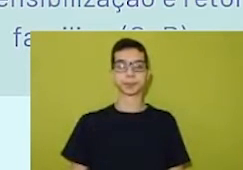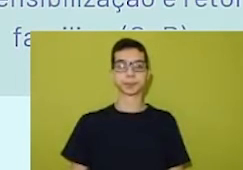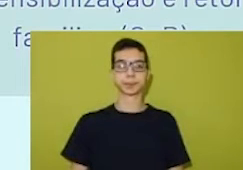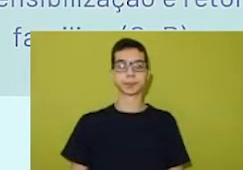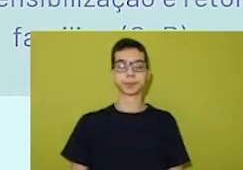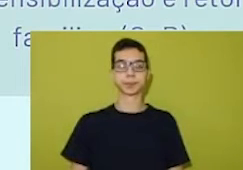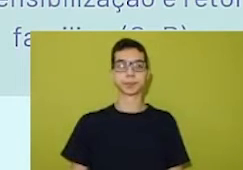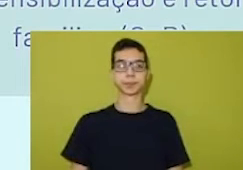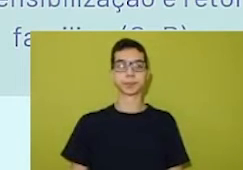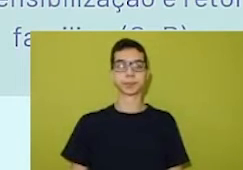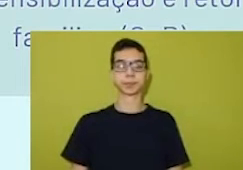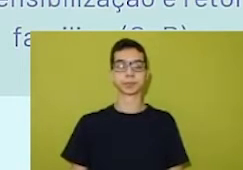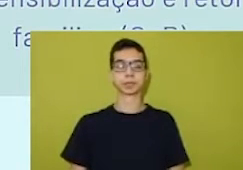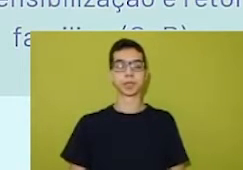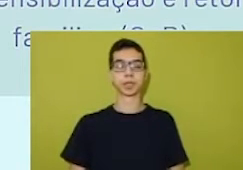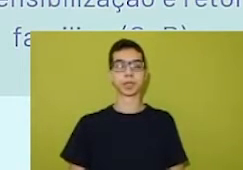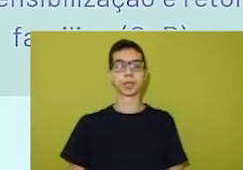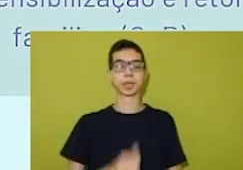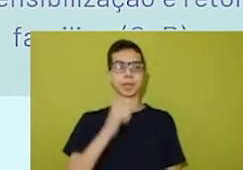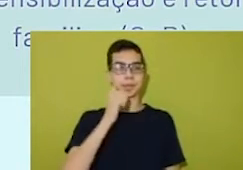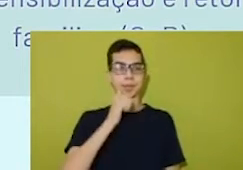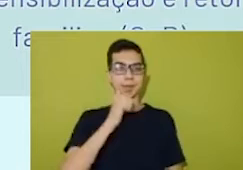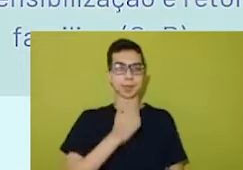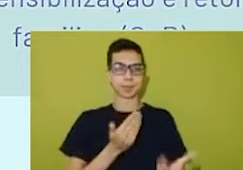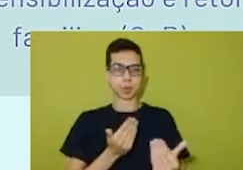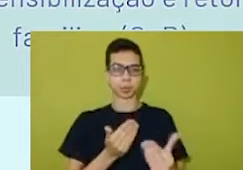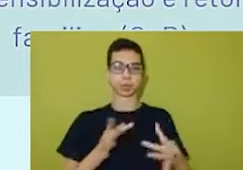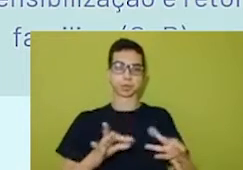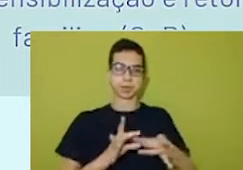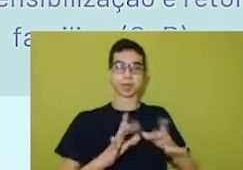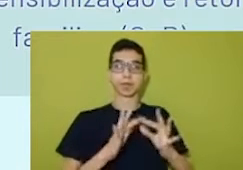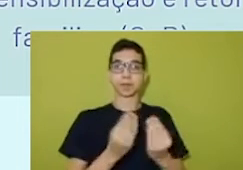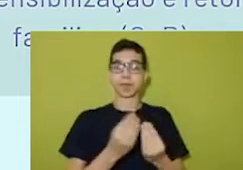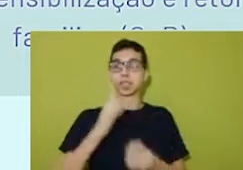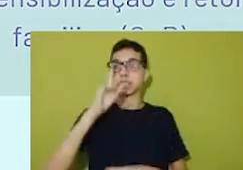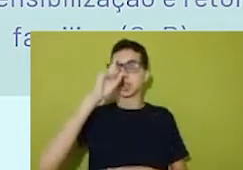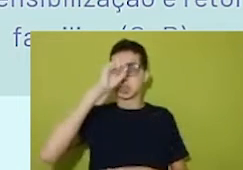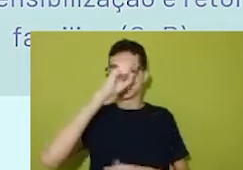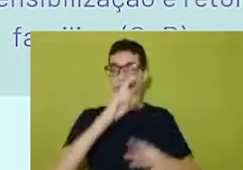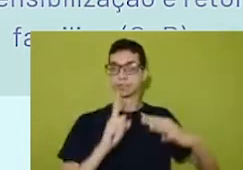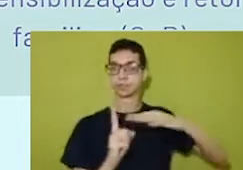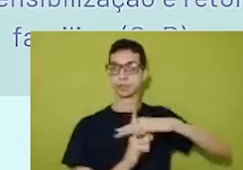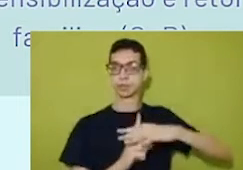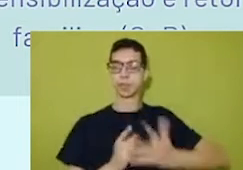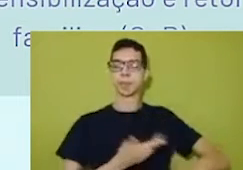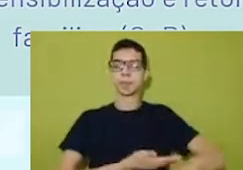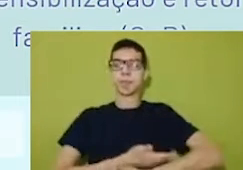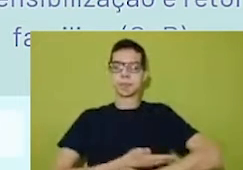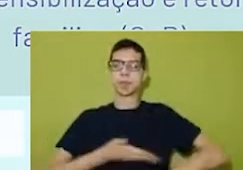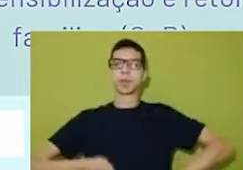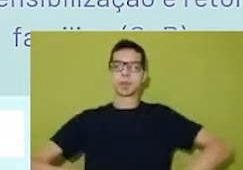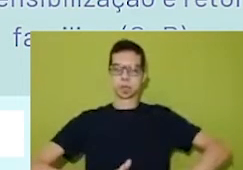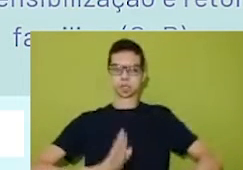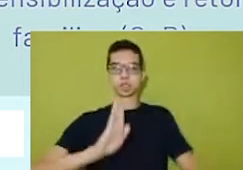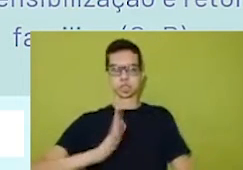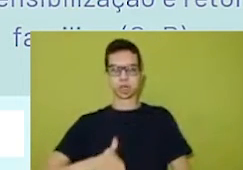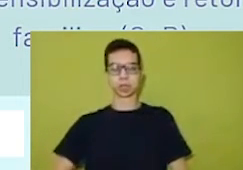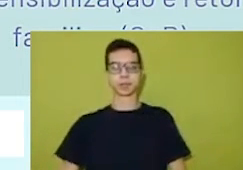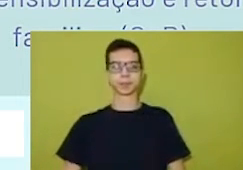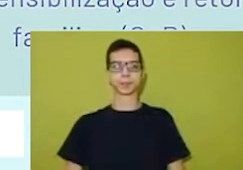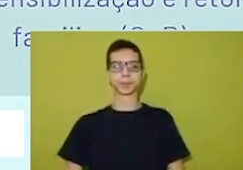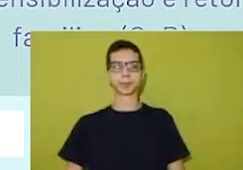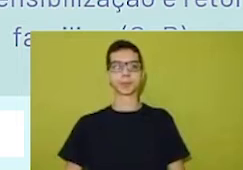retomar esse vínculo dela com a família, né? Ela teve o bebê e foi para o amparo